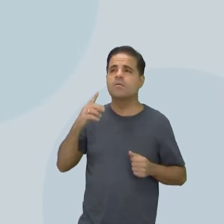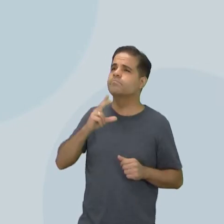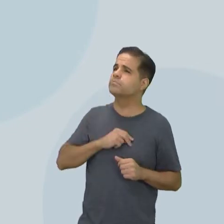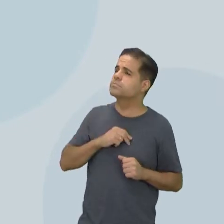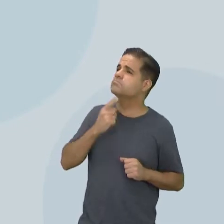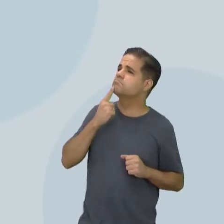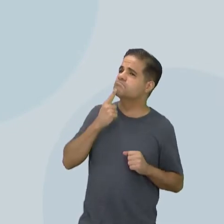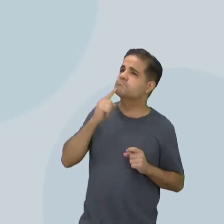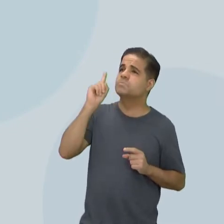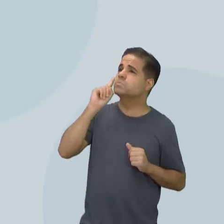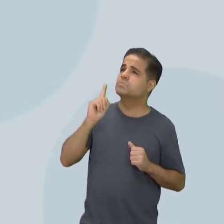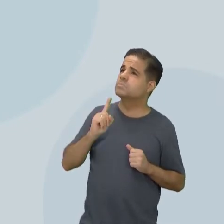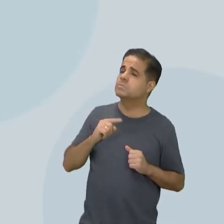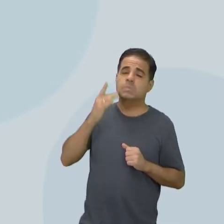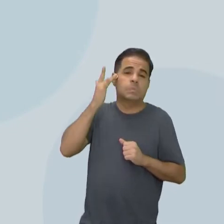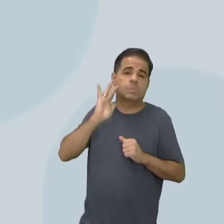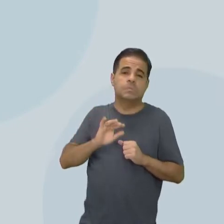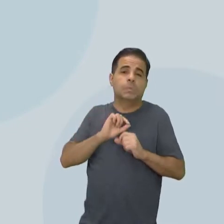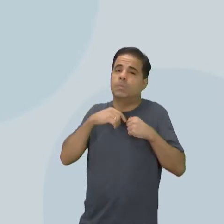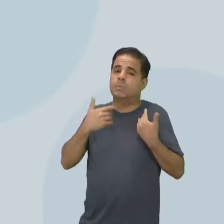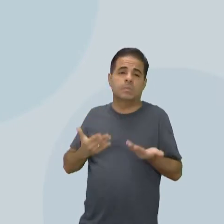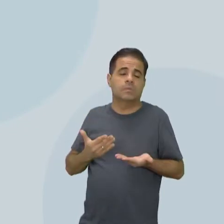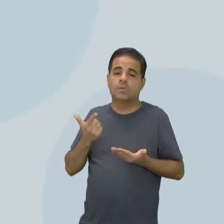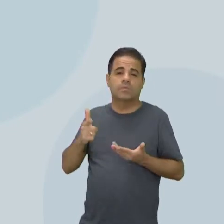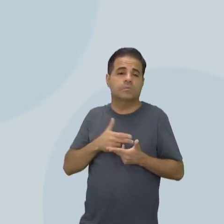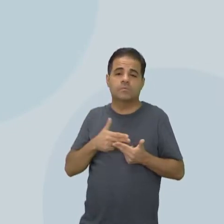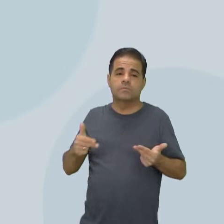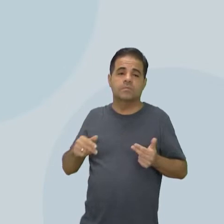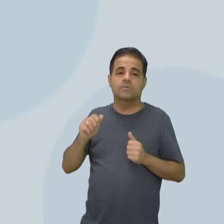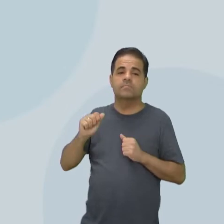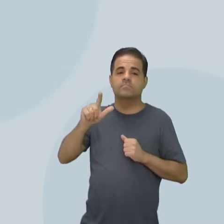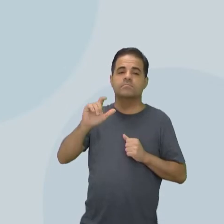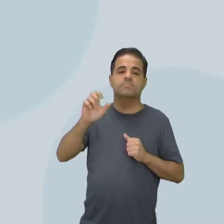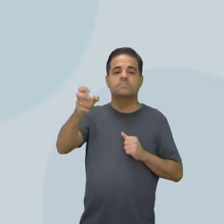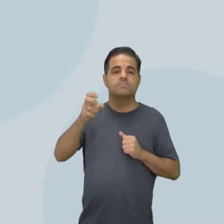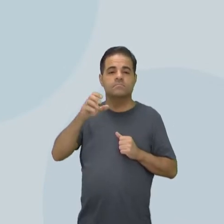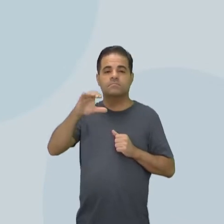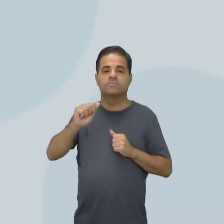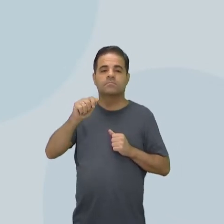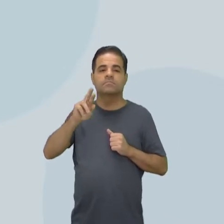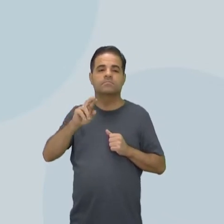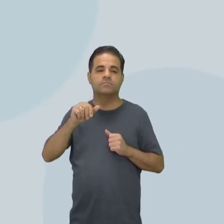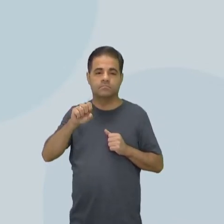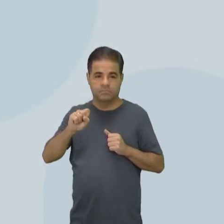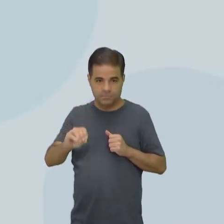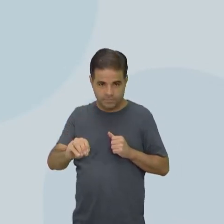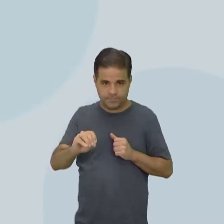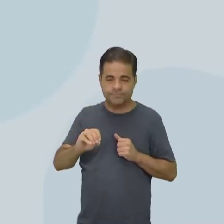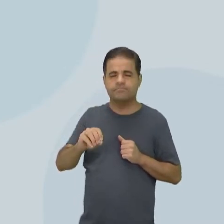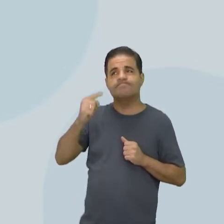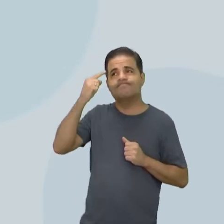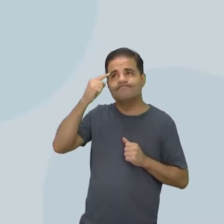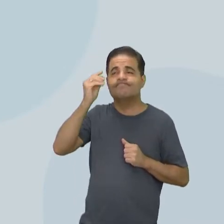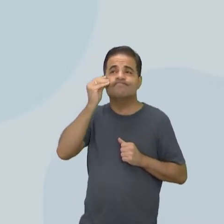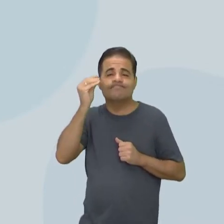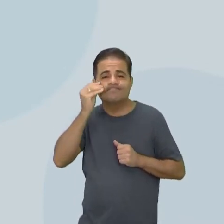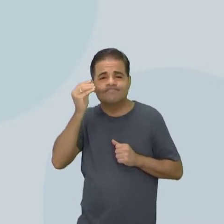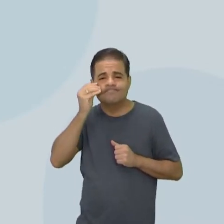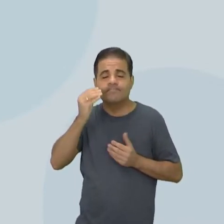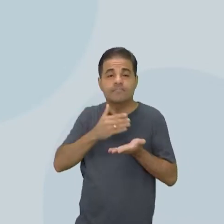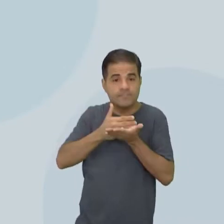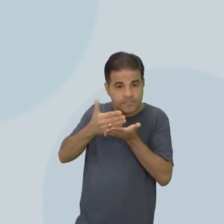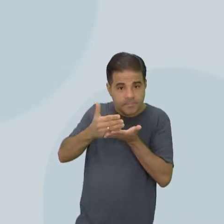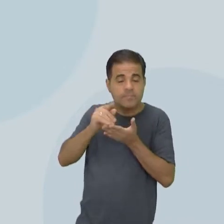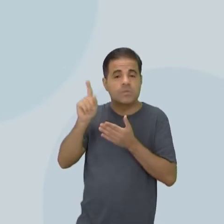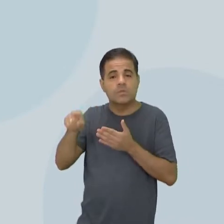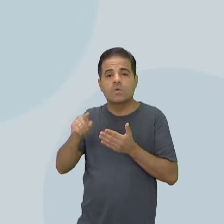vida, né? Eu não sei mais além disso. Alex Caruso, estrutural. Vamos tentar a